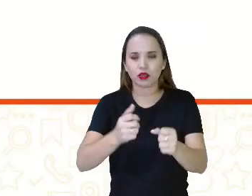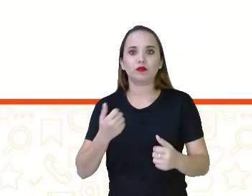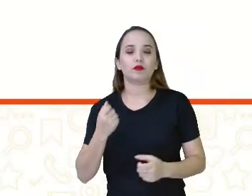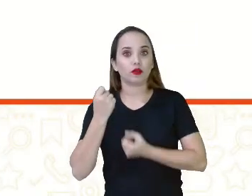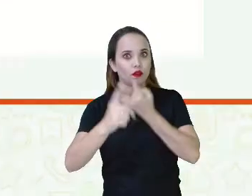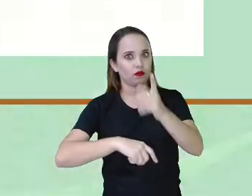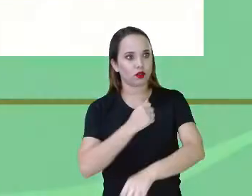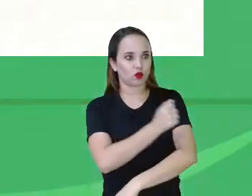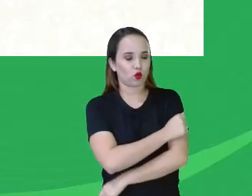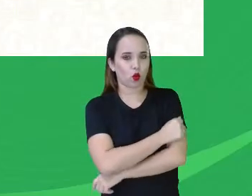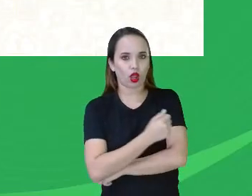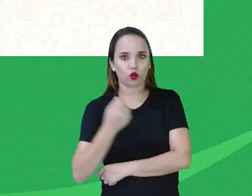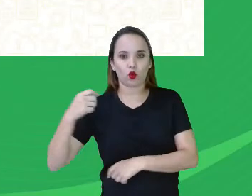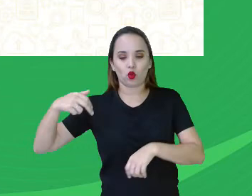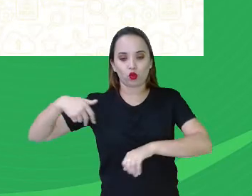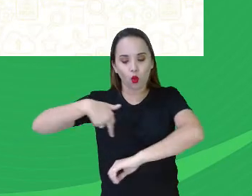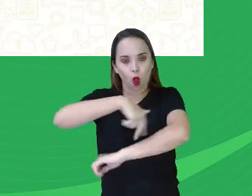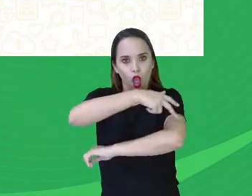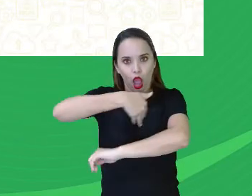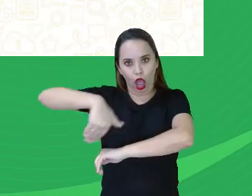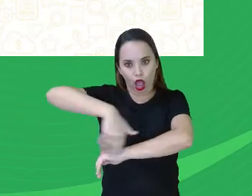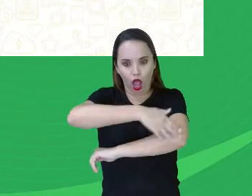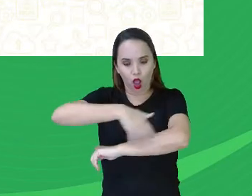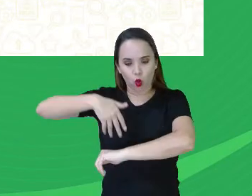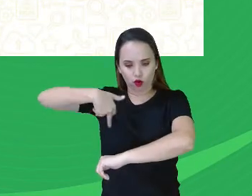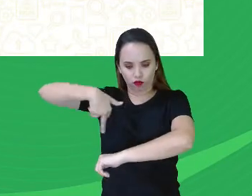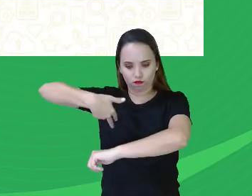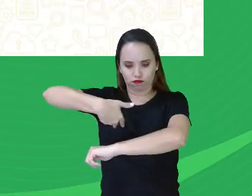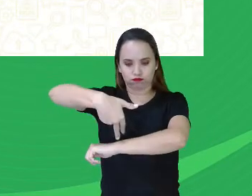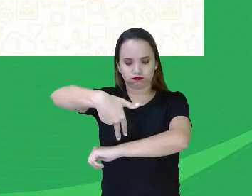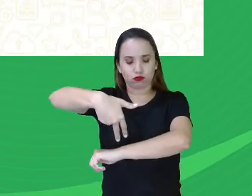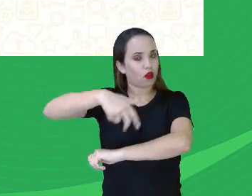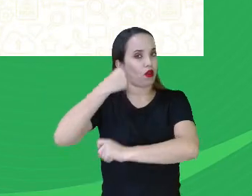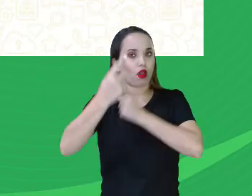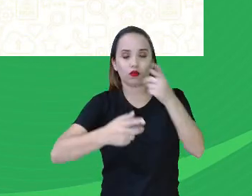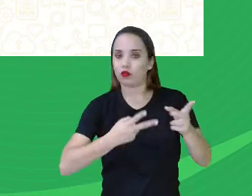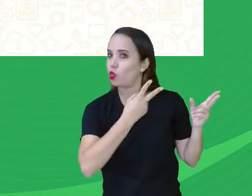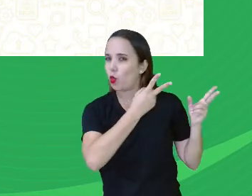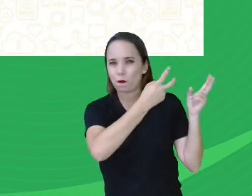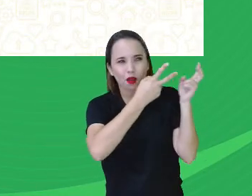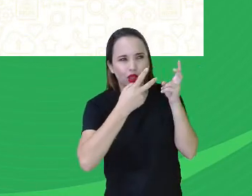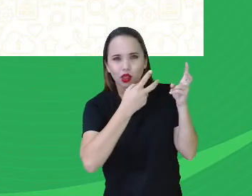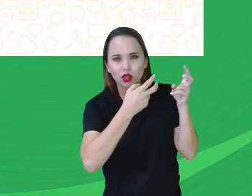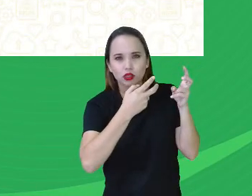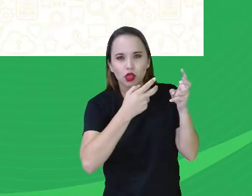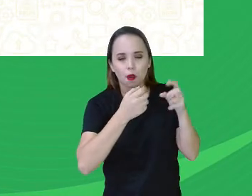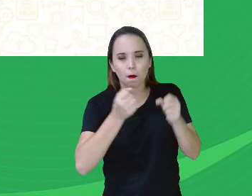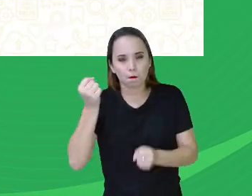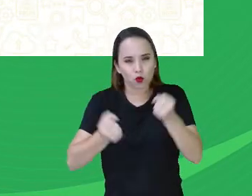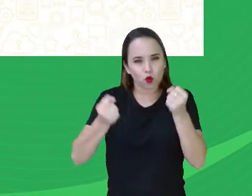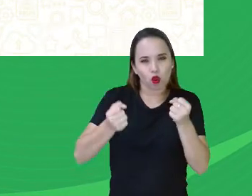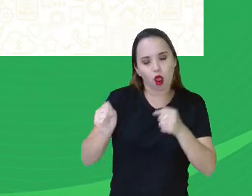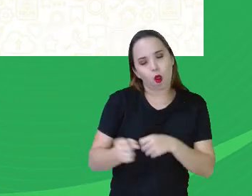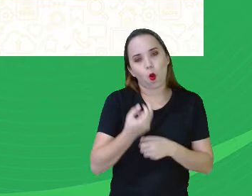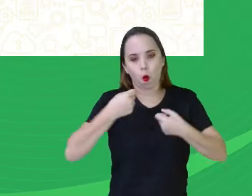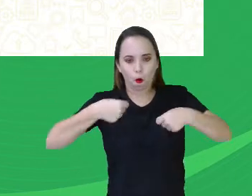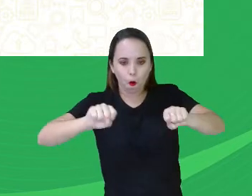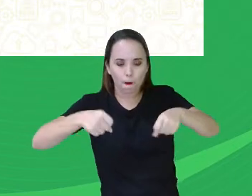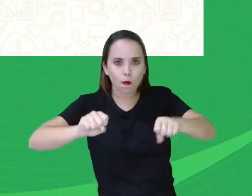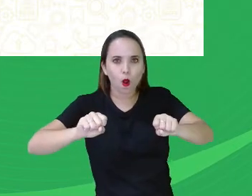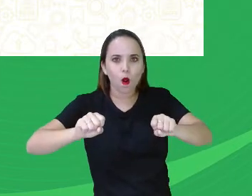ele não percebeu um carro, um veículo, uma moto, e essa buzina que o carro vai dar, que o motorista vai dar, o que é que